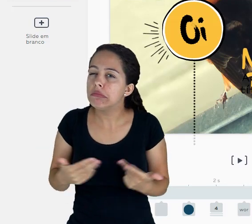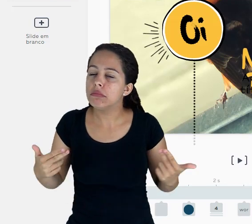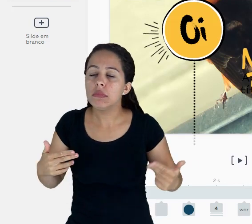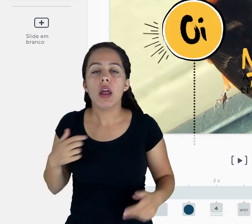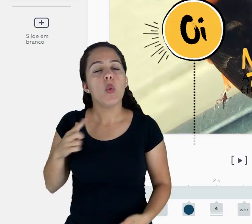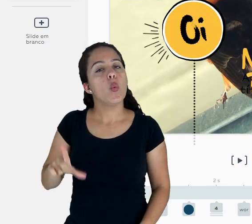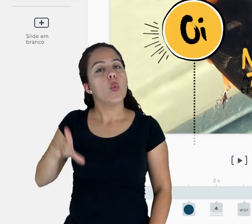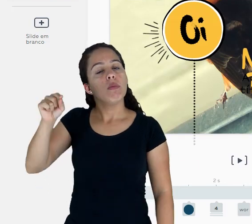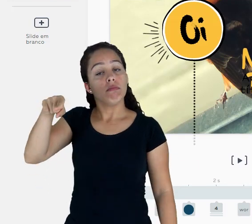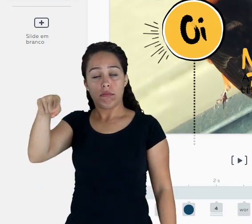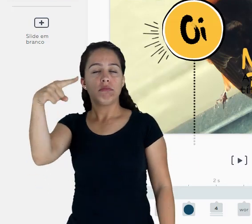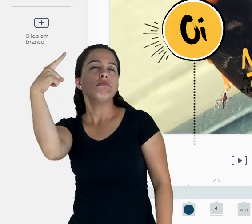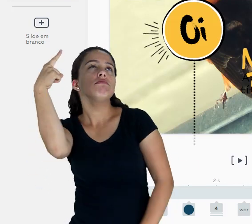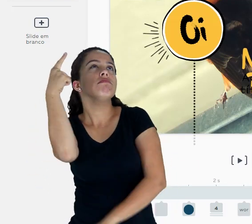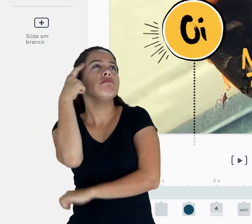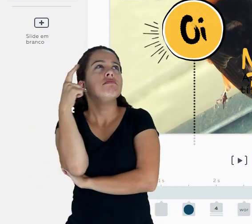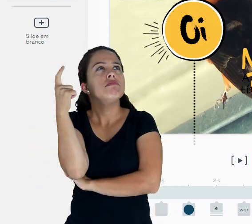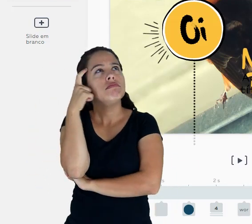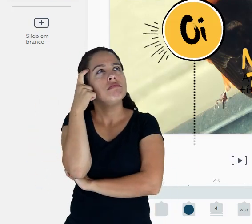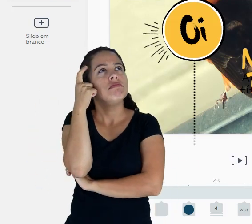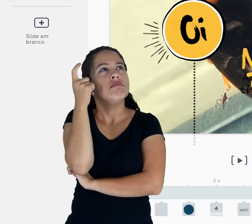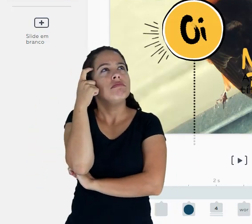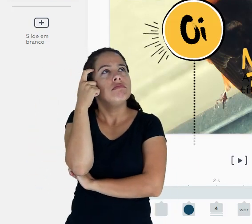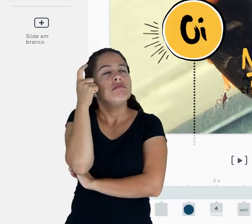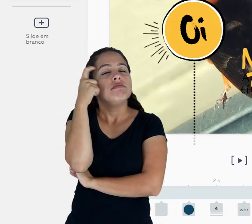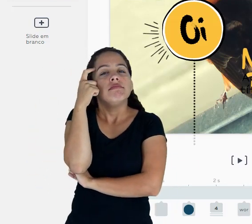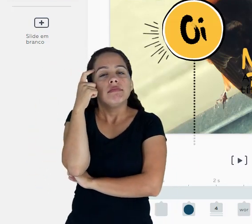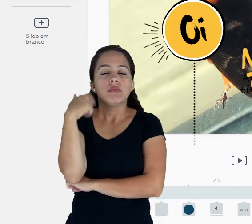botar ele pensando aqui